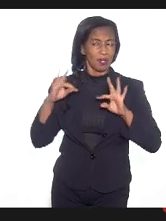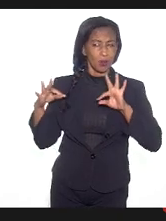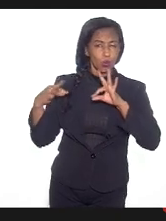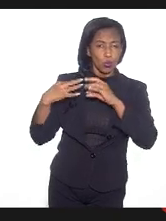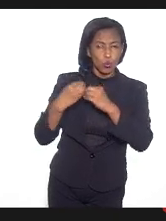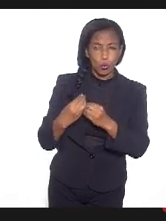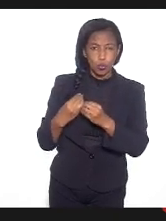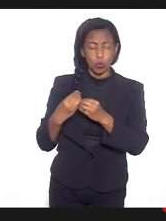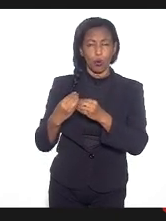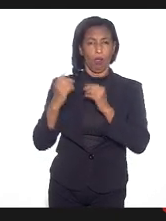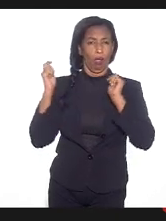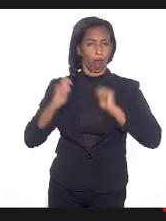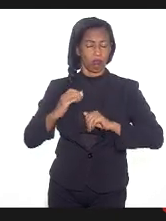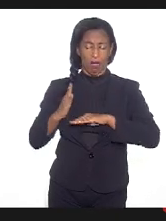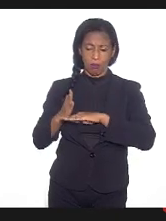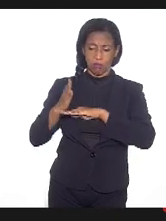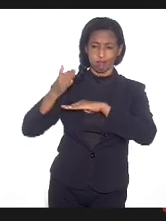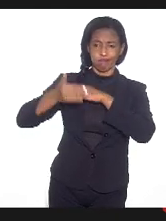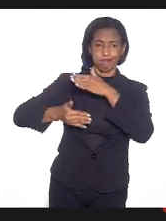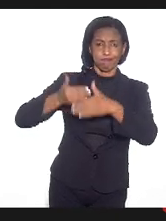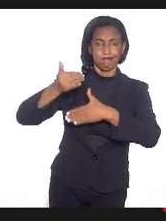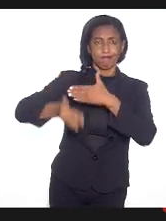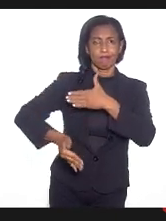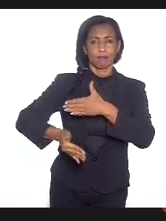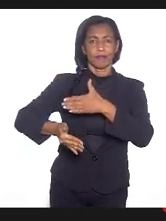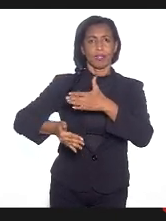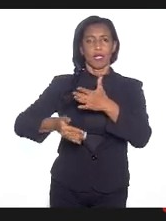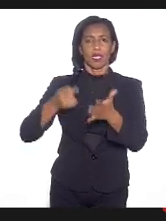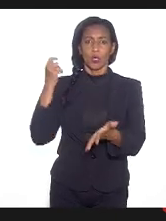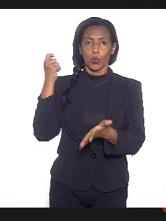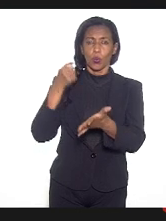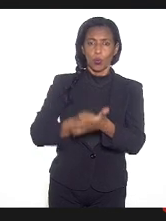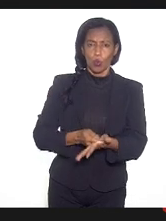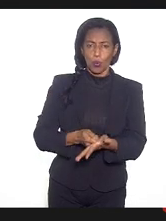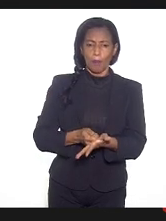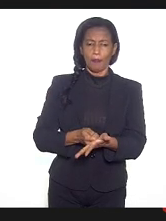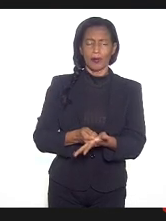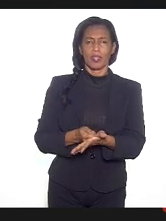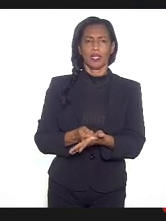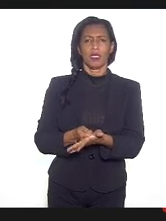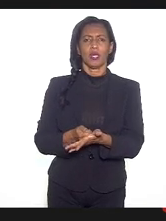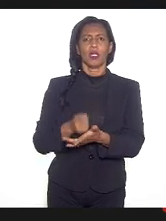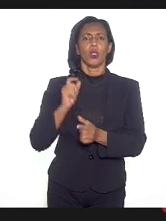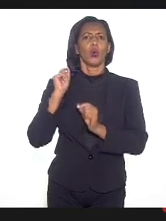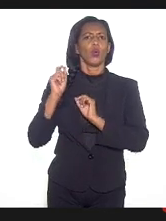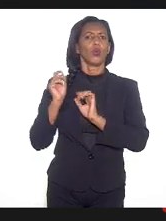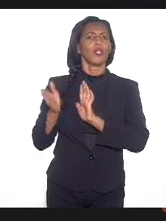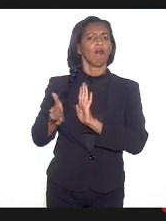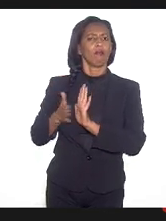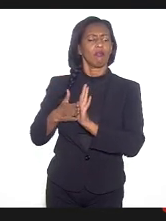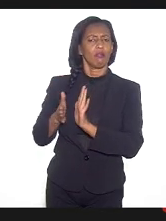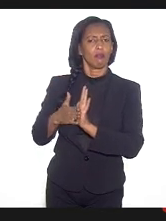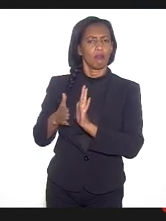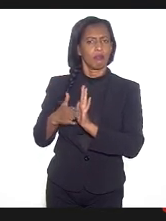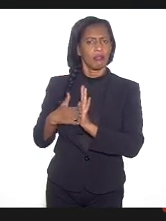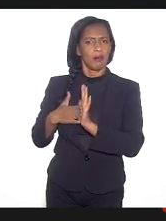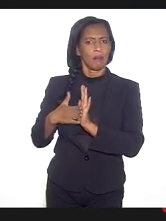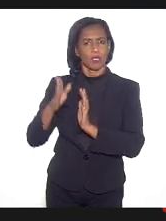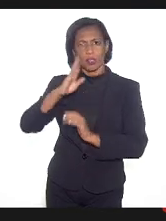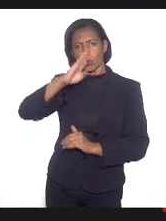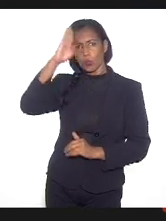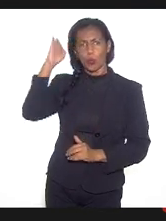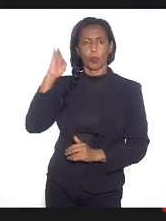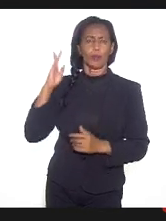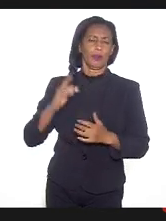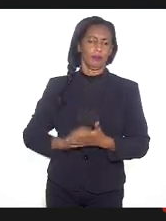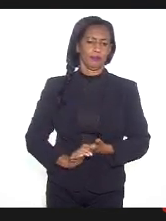possa avançar e cumprir o atendimento exatamente daquilo que é demanda da corporação Corpo de